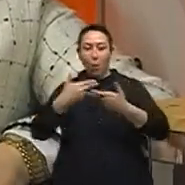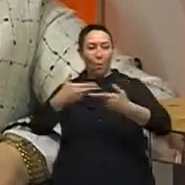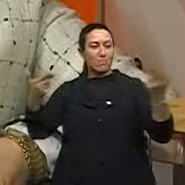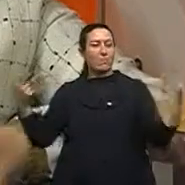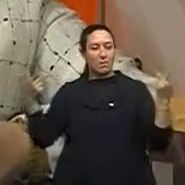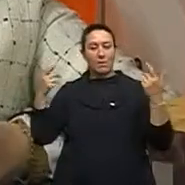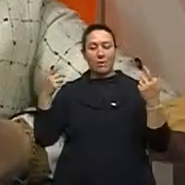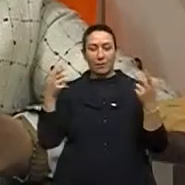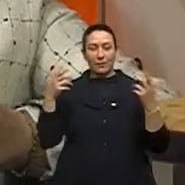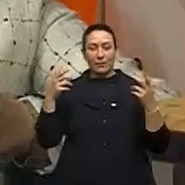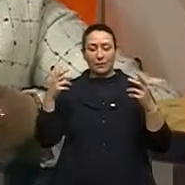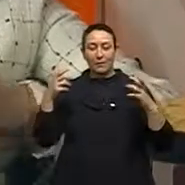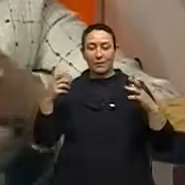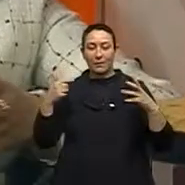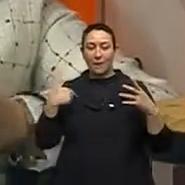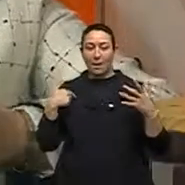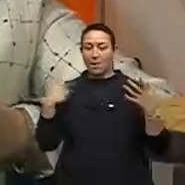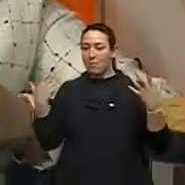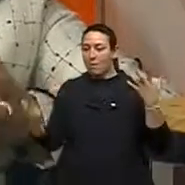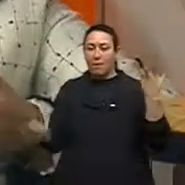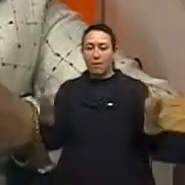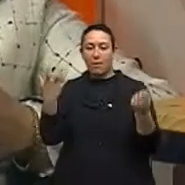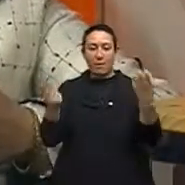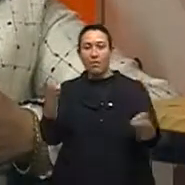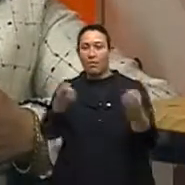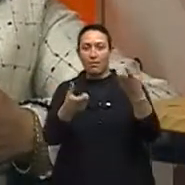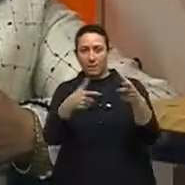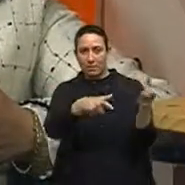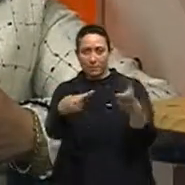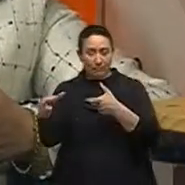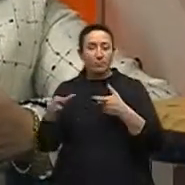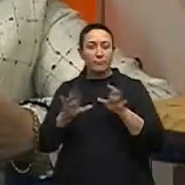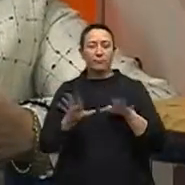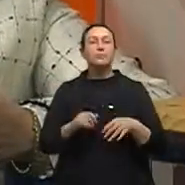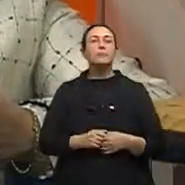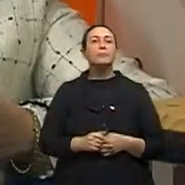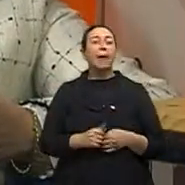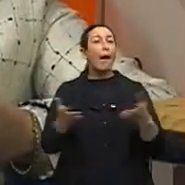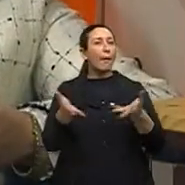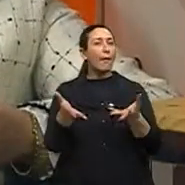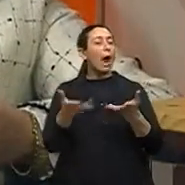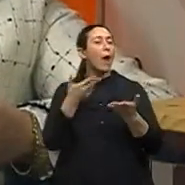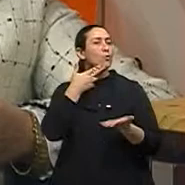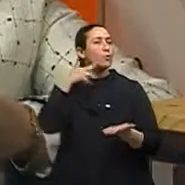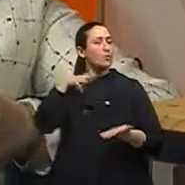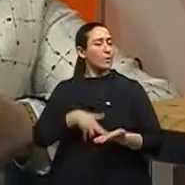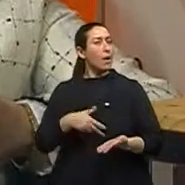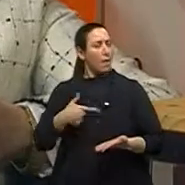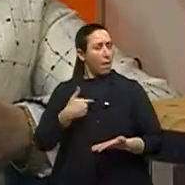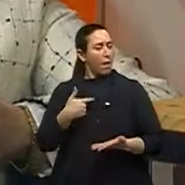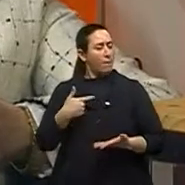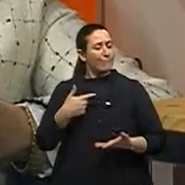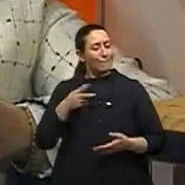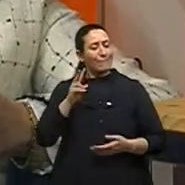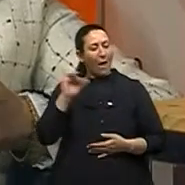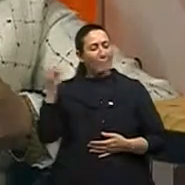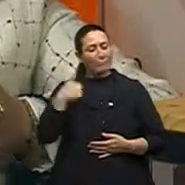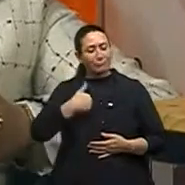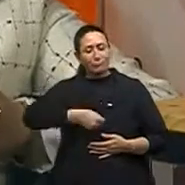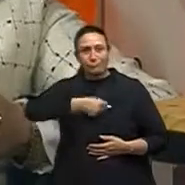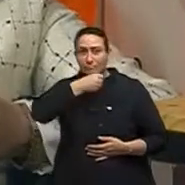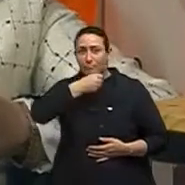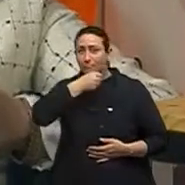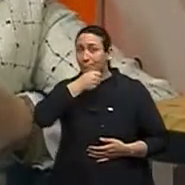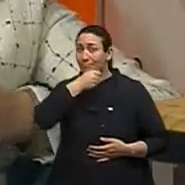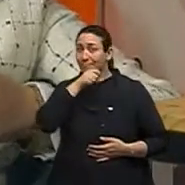lado de de assumir que isto poderá acontecer é reconhecer algo que para